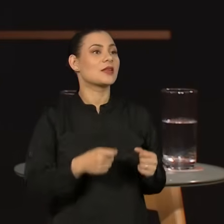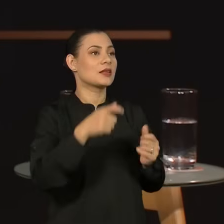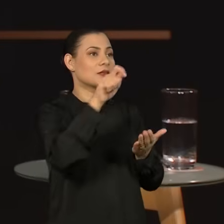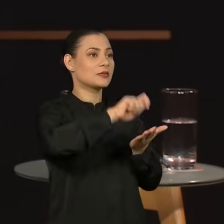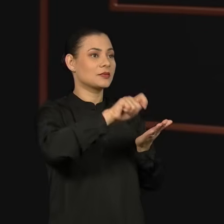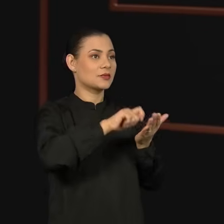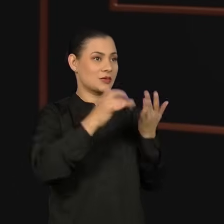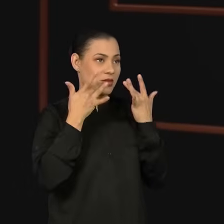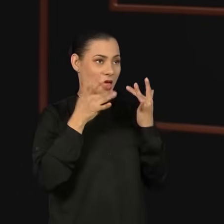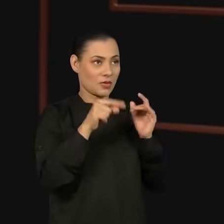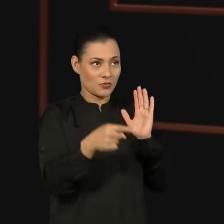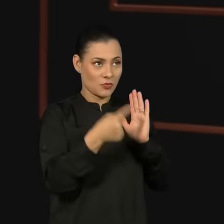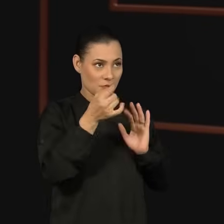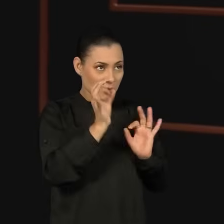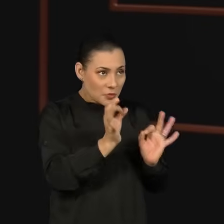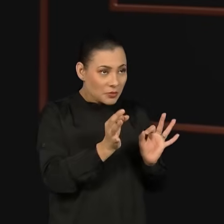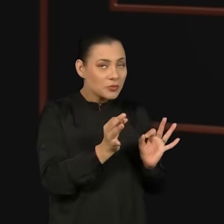vamos dizer?